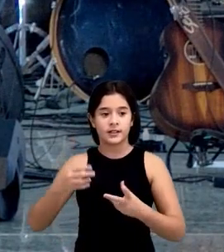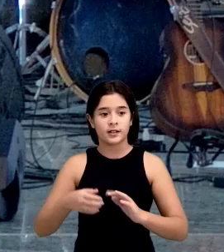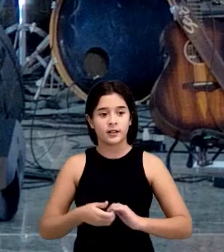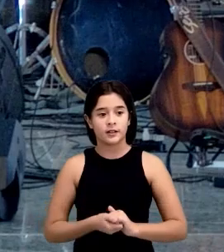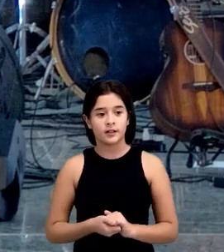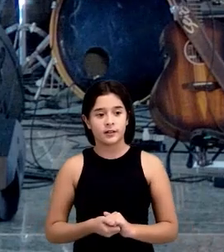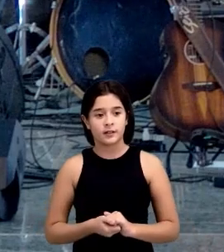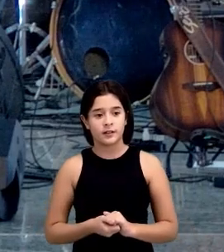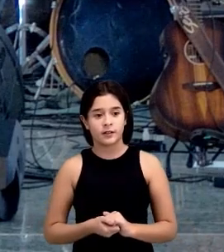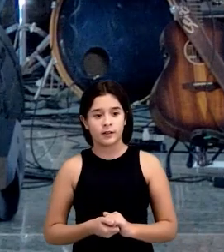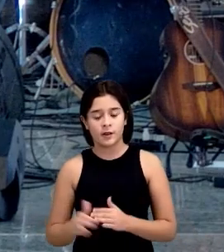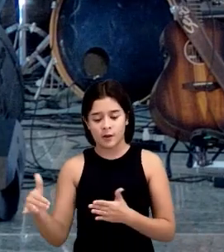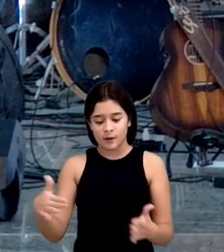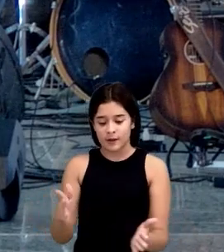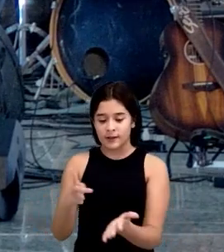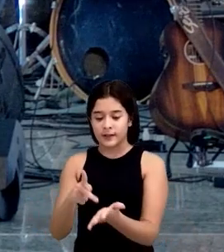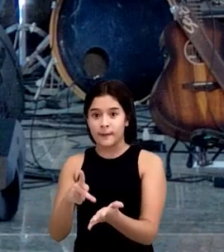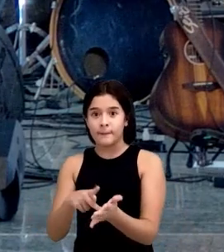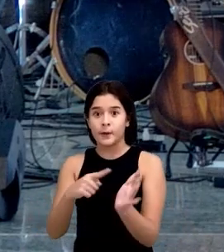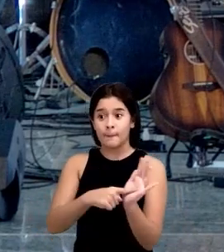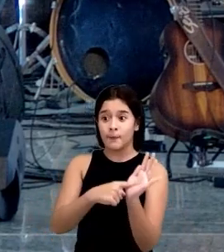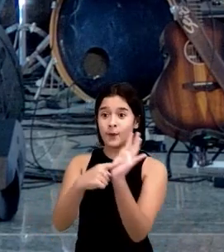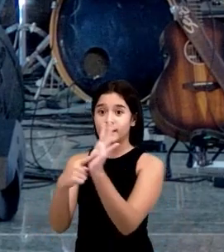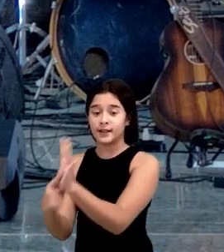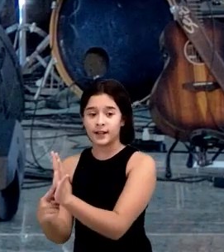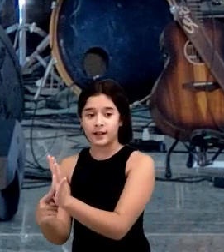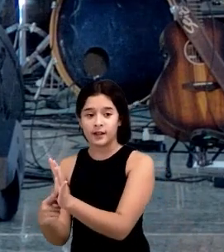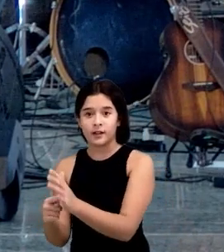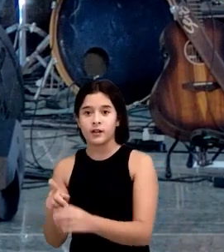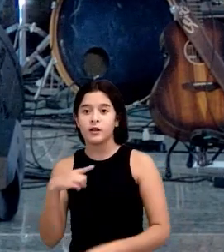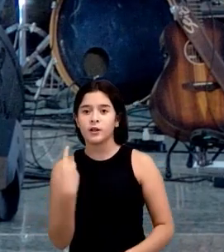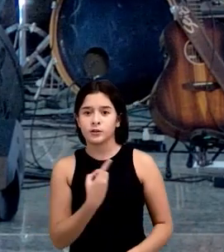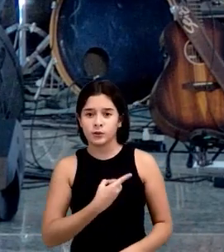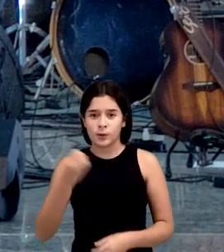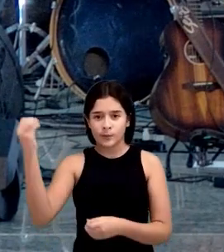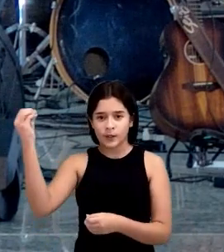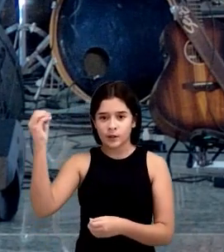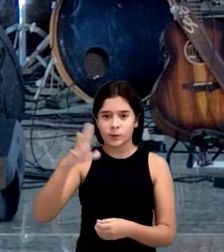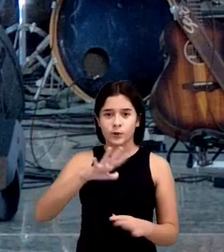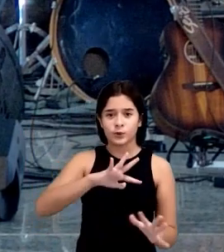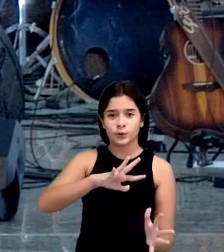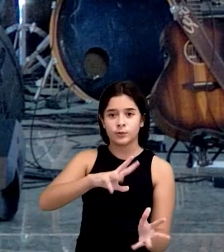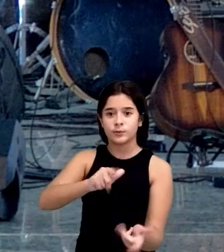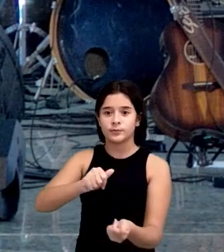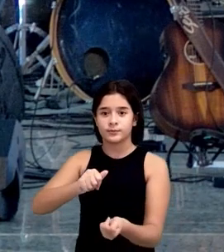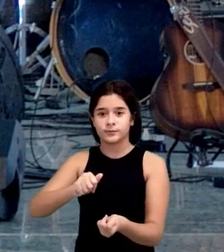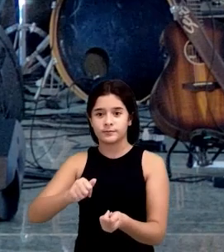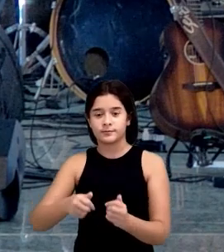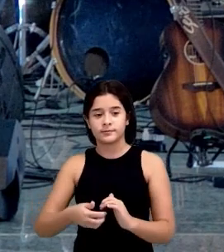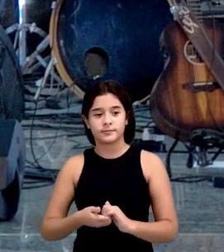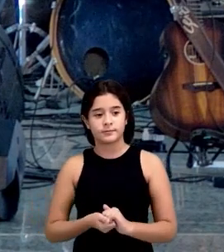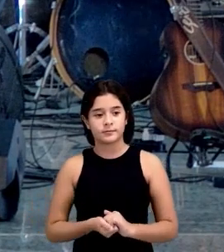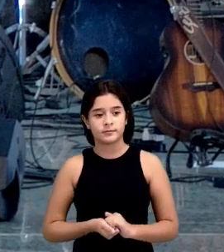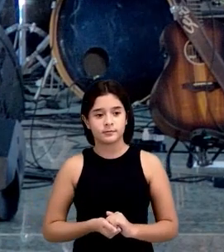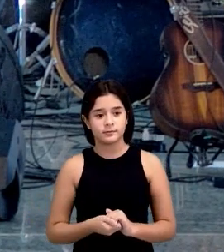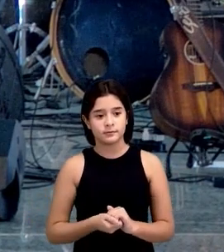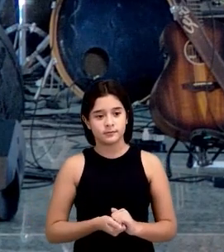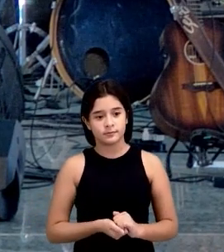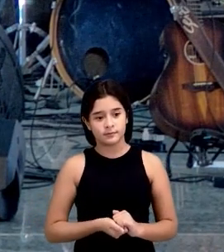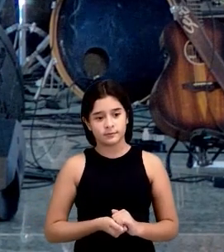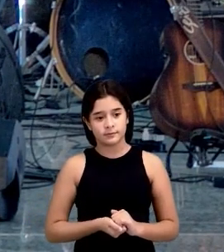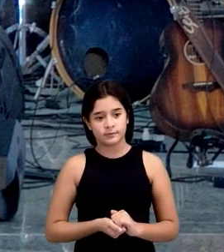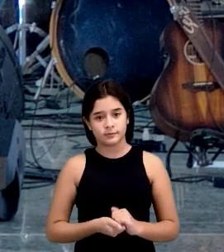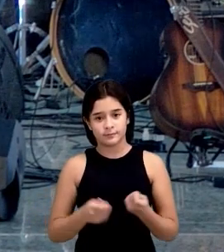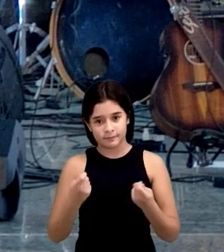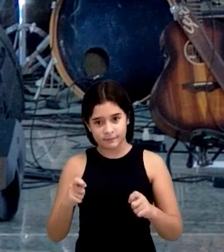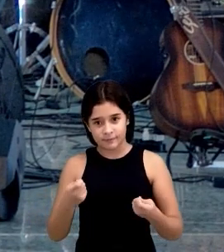a luz do mundo. Gente, precisamos entender isso aqui. As pessoas estão perdidas sem